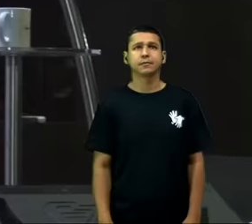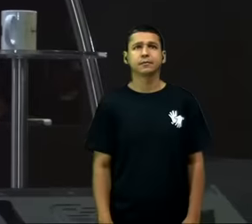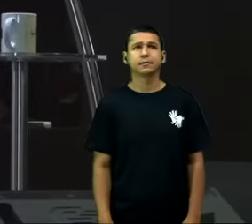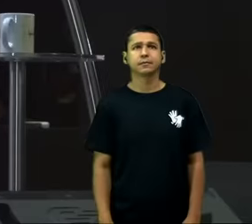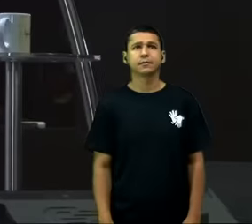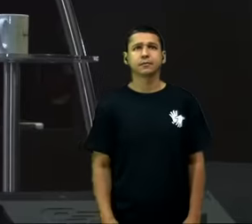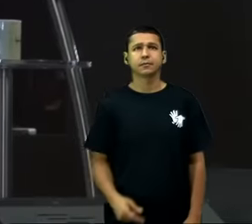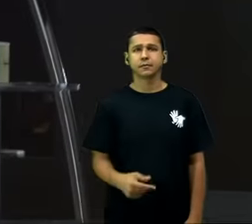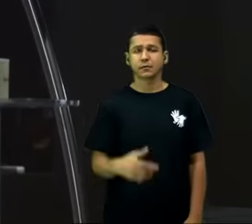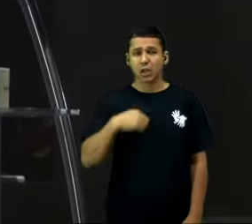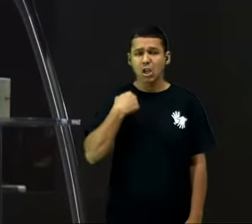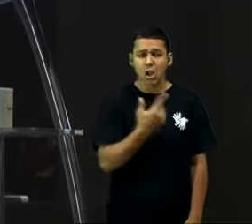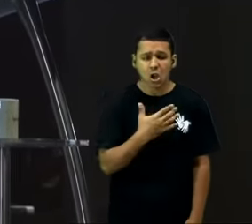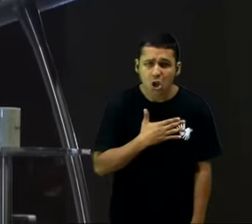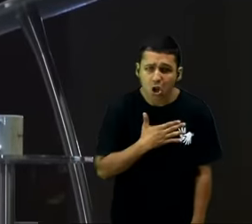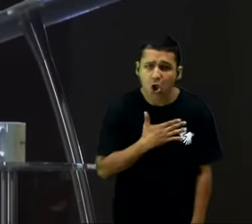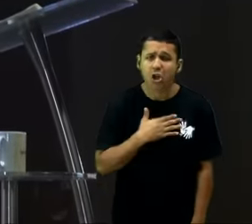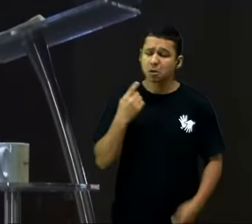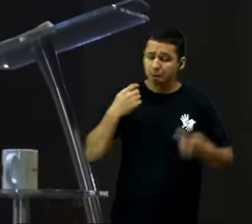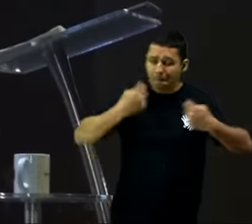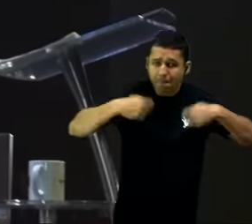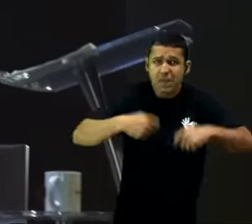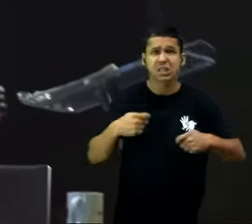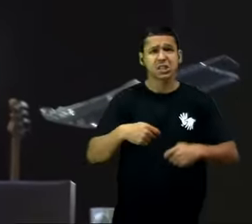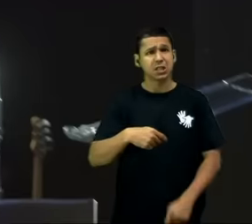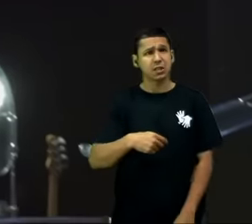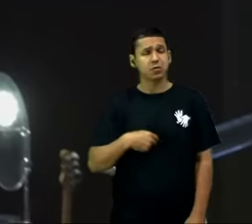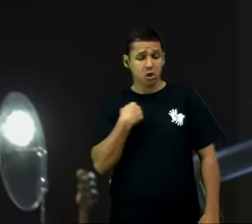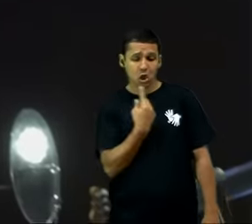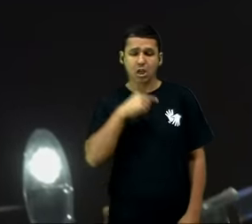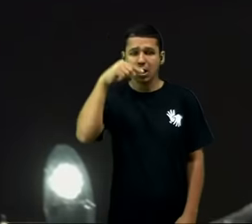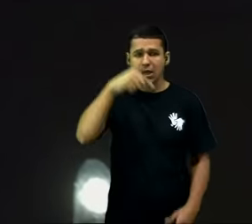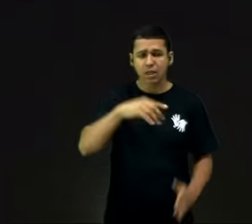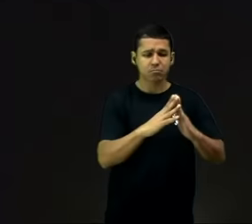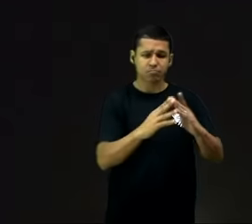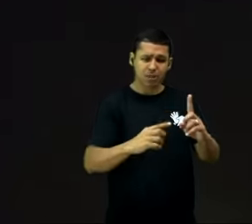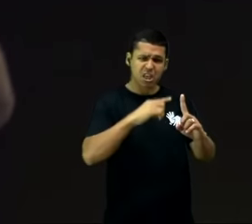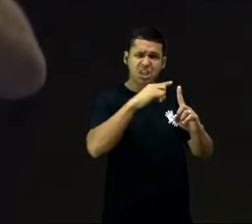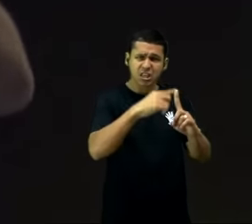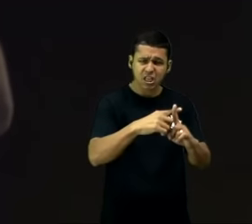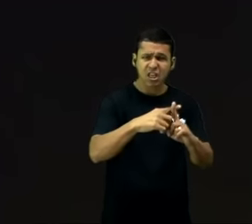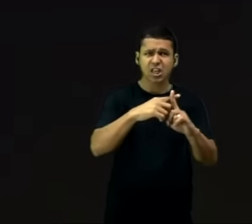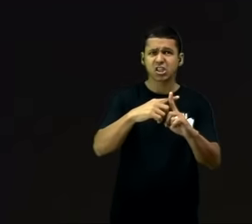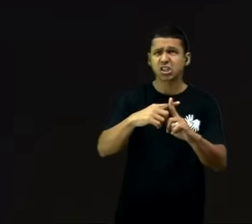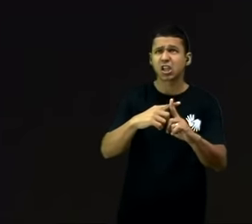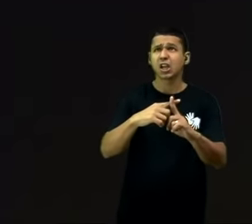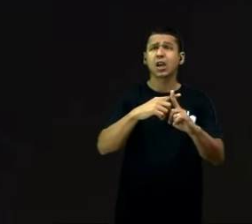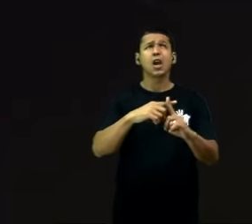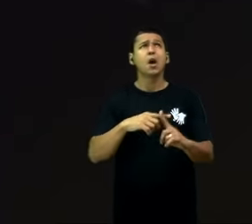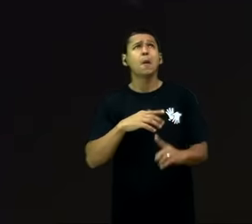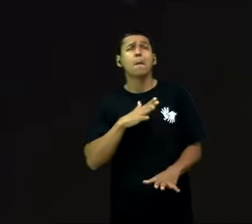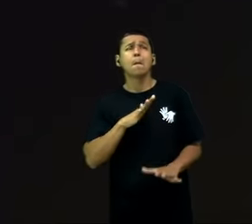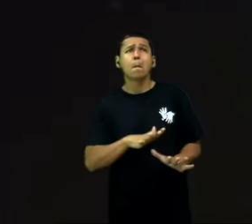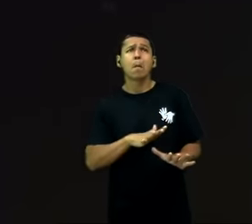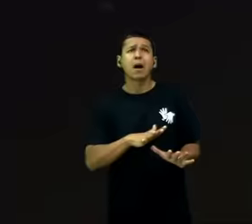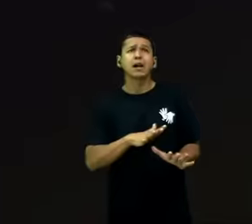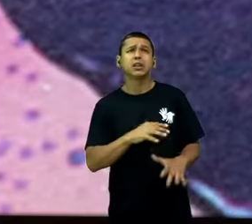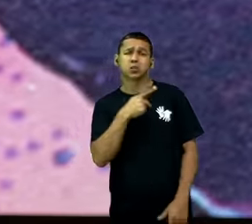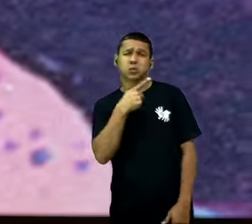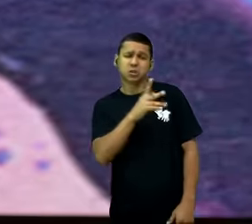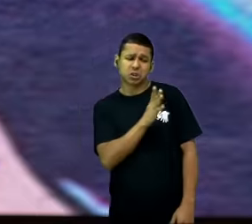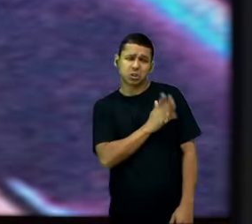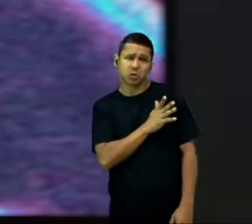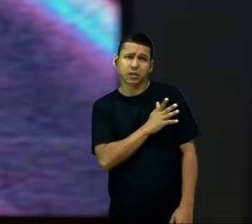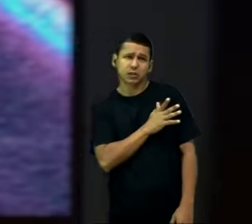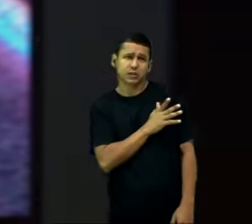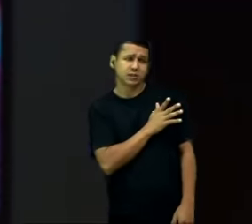O apelo é para a gente que está dentro da igreja, cheio de Isaac. Deus está dizendo: teu coração é meu, não é das coisas que eu te dei. Deixa